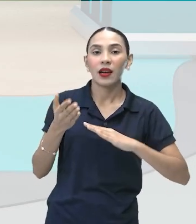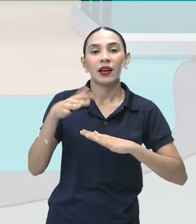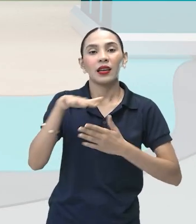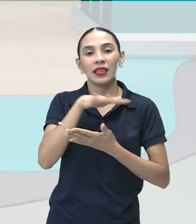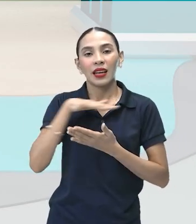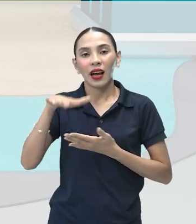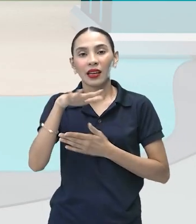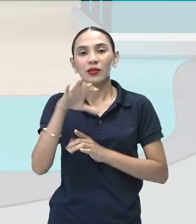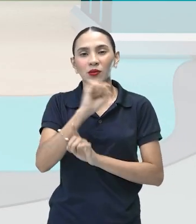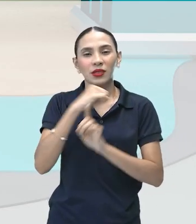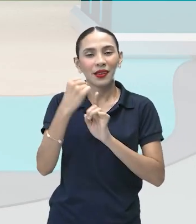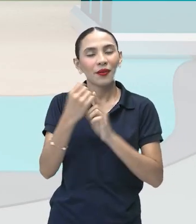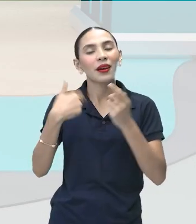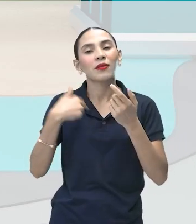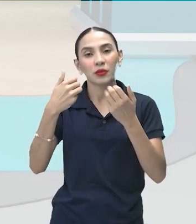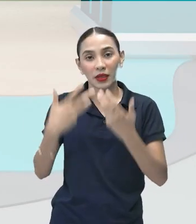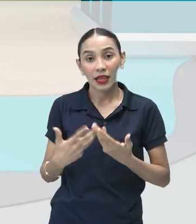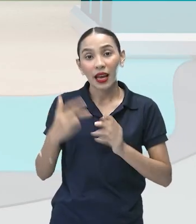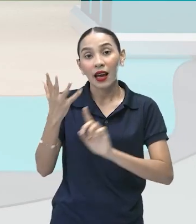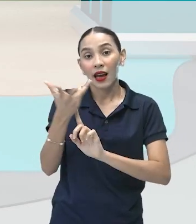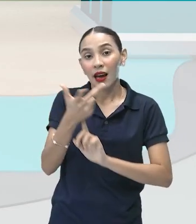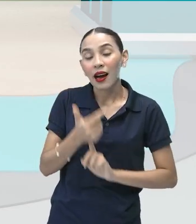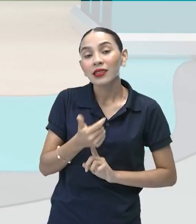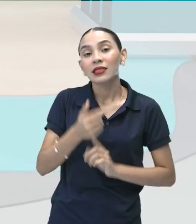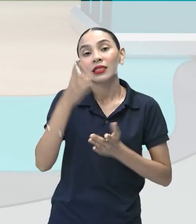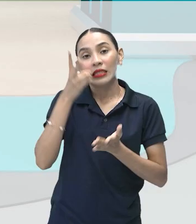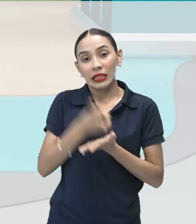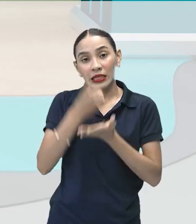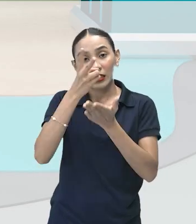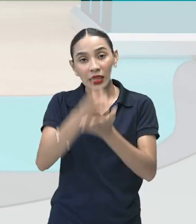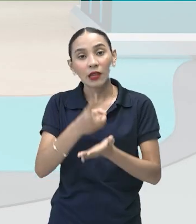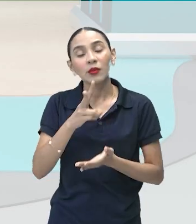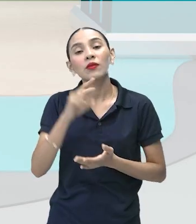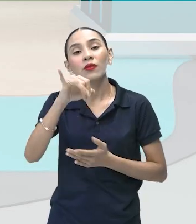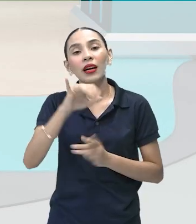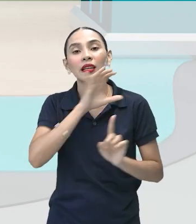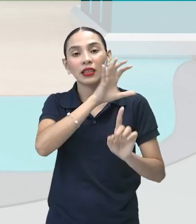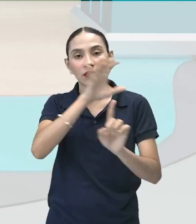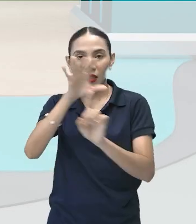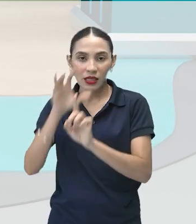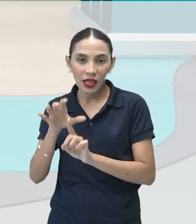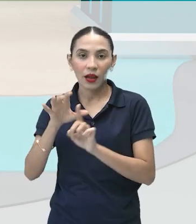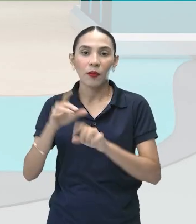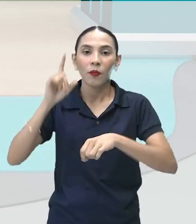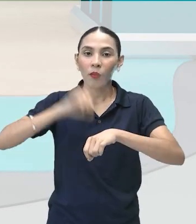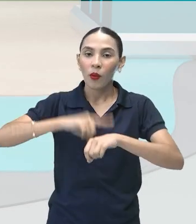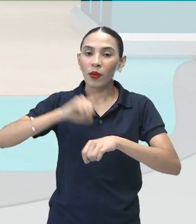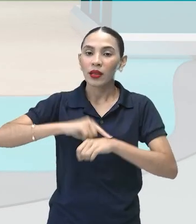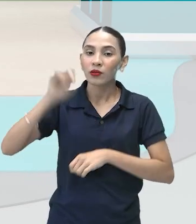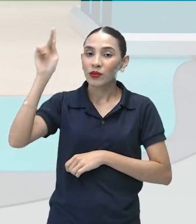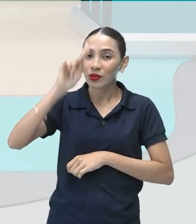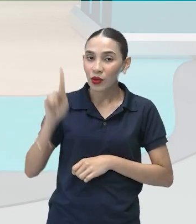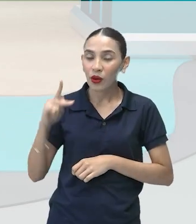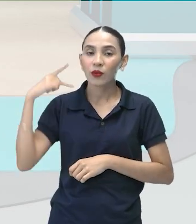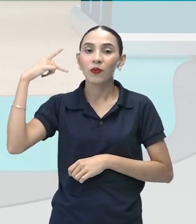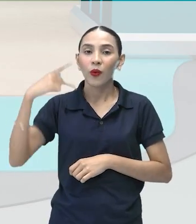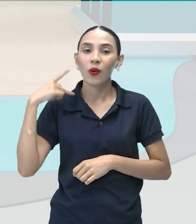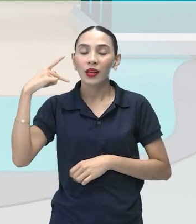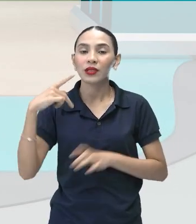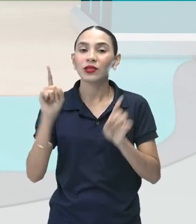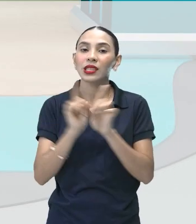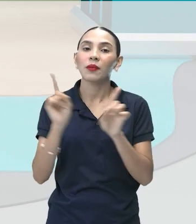Aquela coisa que eu falo para vocês, a arte, ela sempre vai refletir o momento histórico,